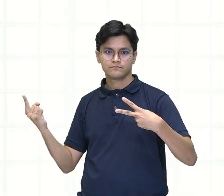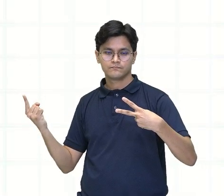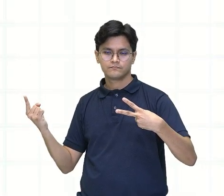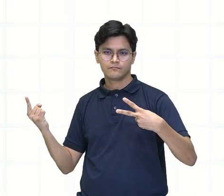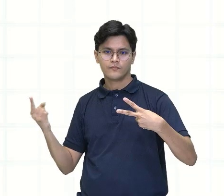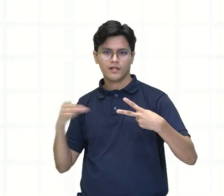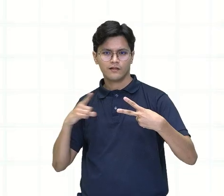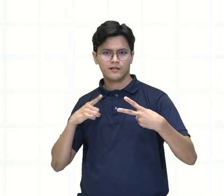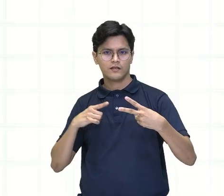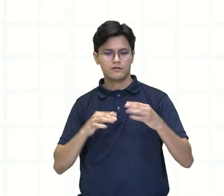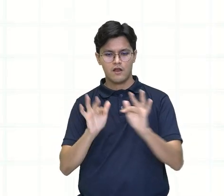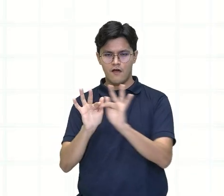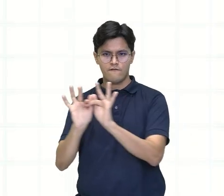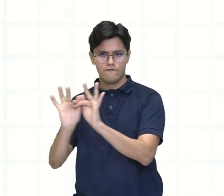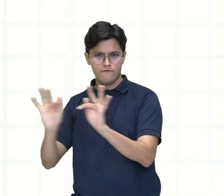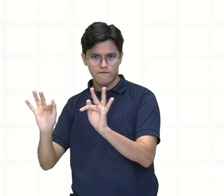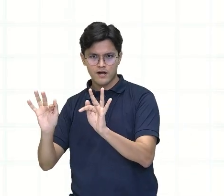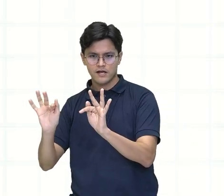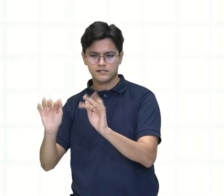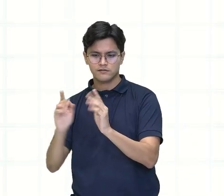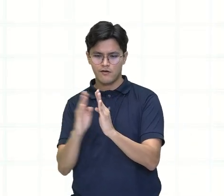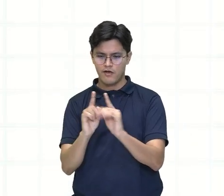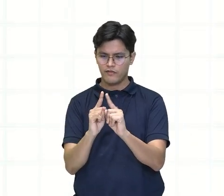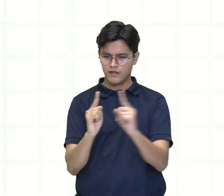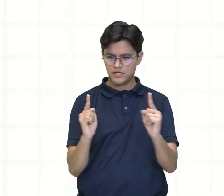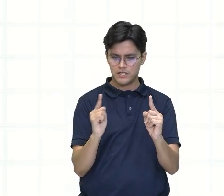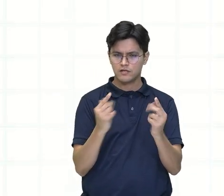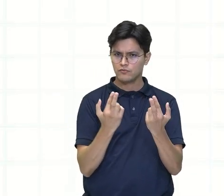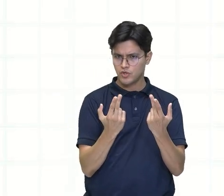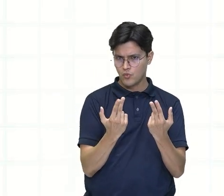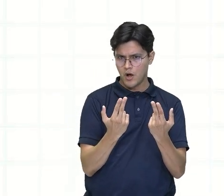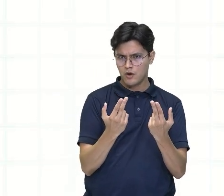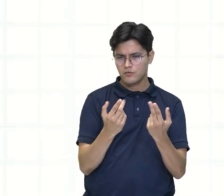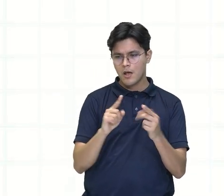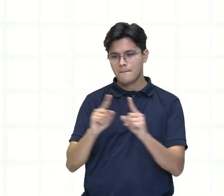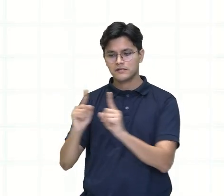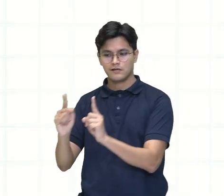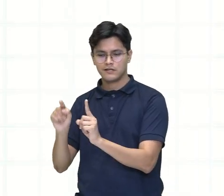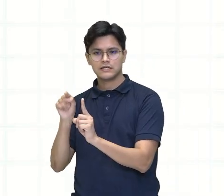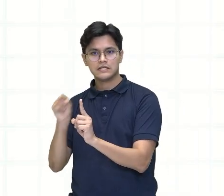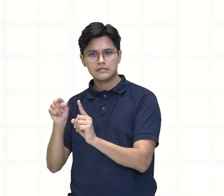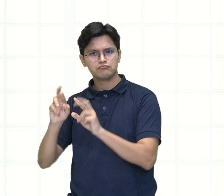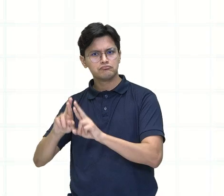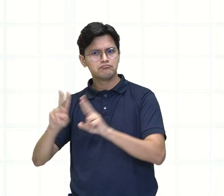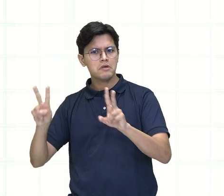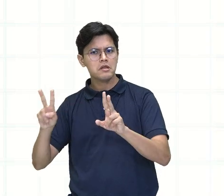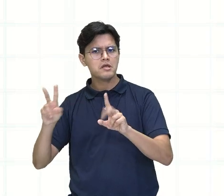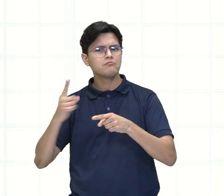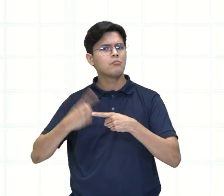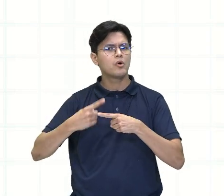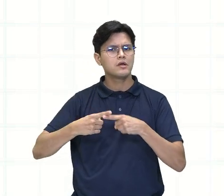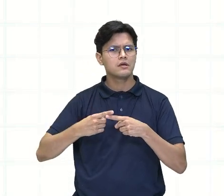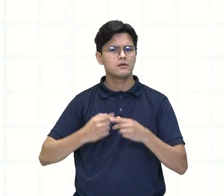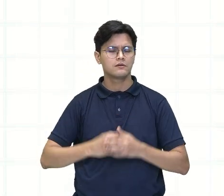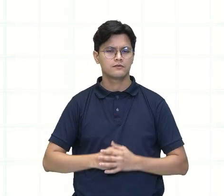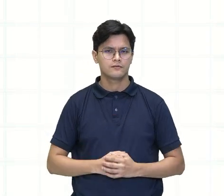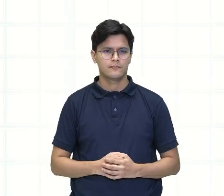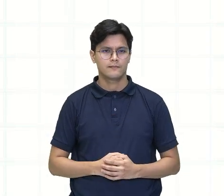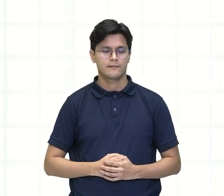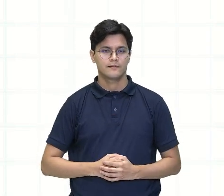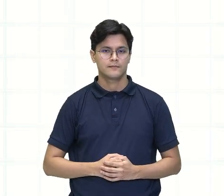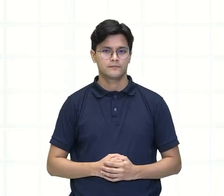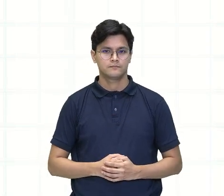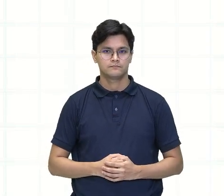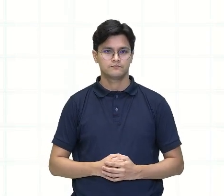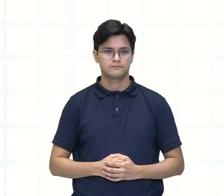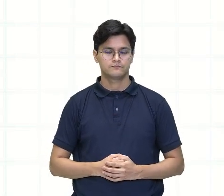tanto na 1 quanto na 2, eles estão diferentes. E por que que eles estão diferentes, professor? Olha